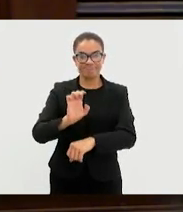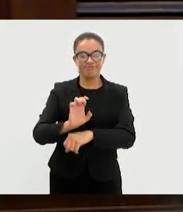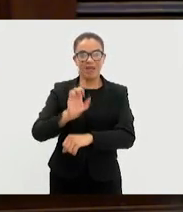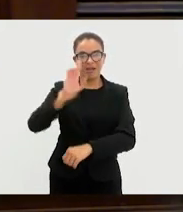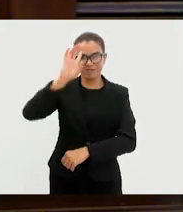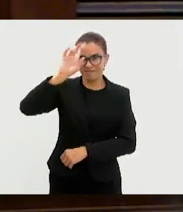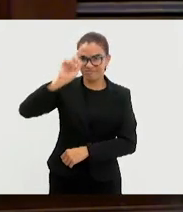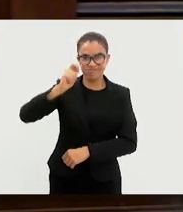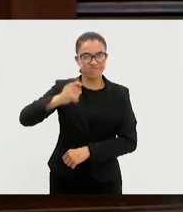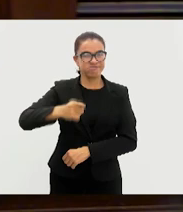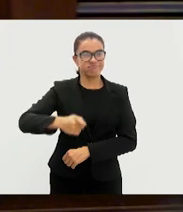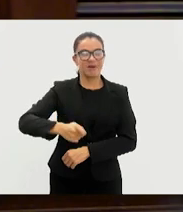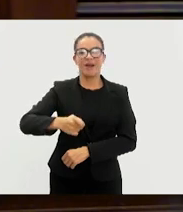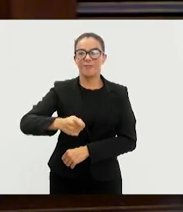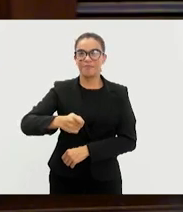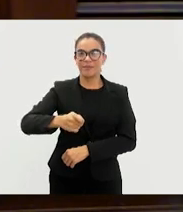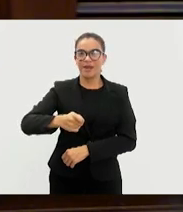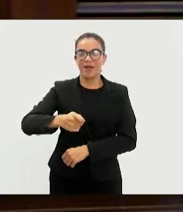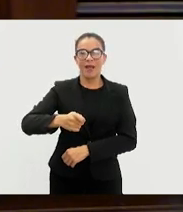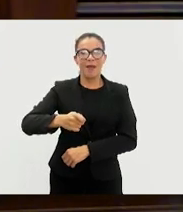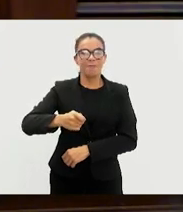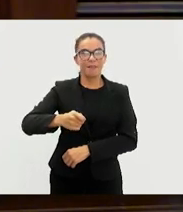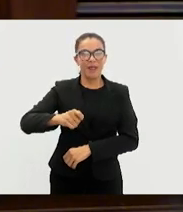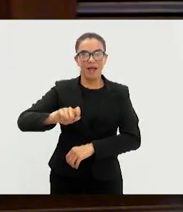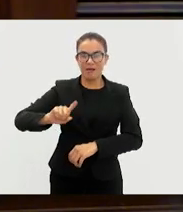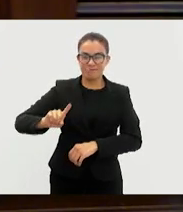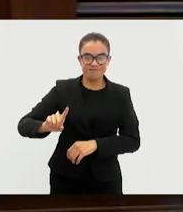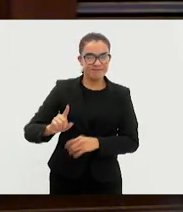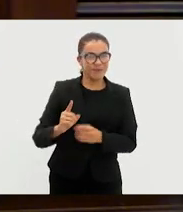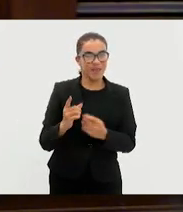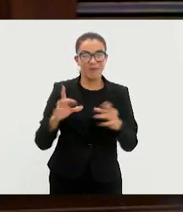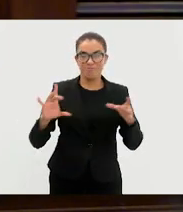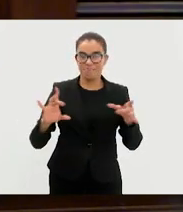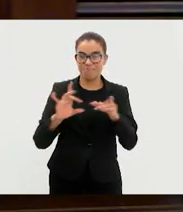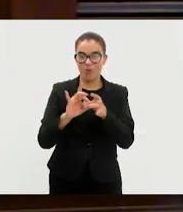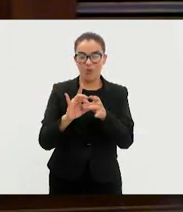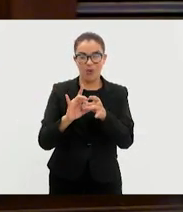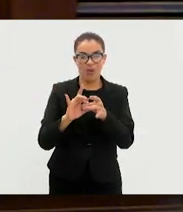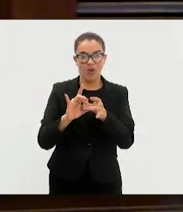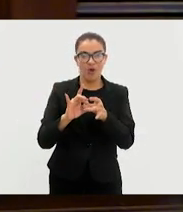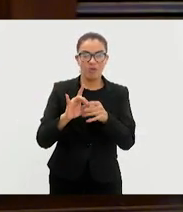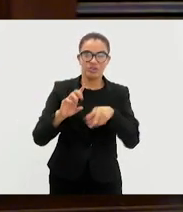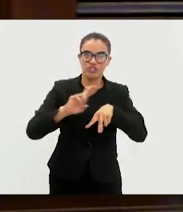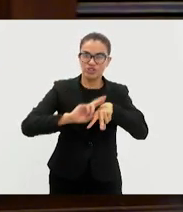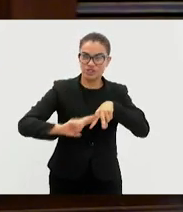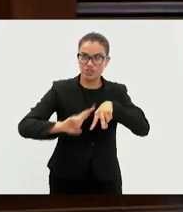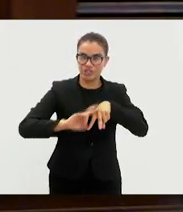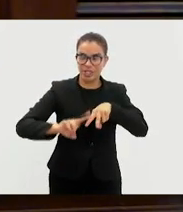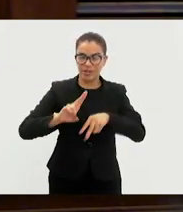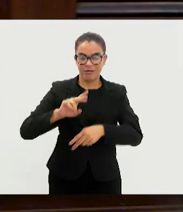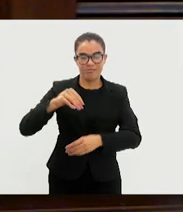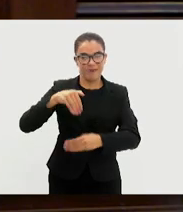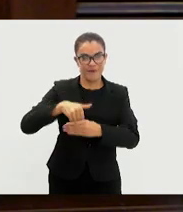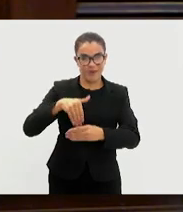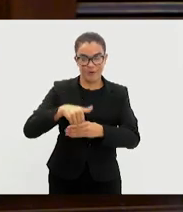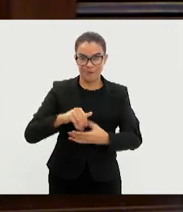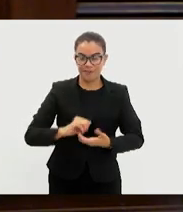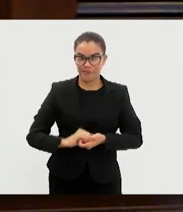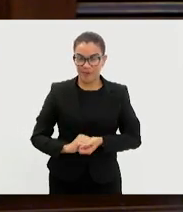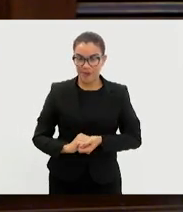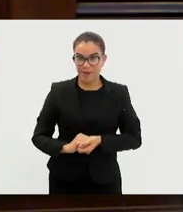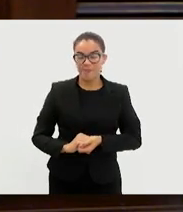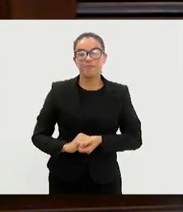não distinção de sexo para o exercício do voto. Em 25 de novembro daquele